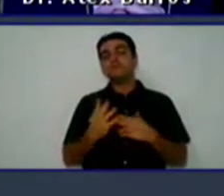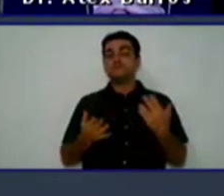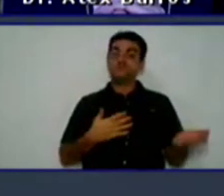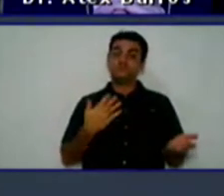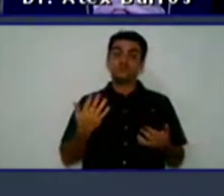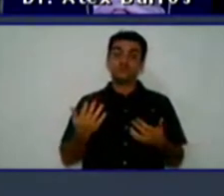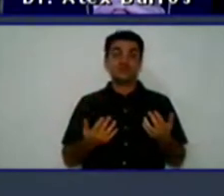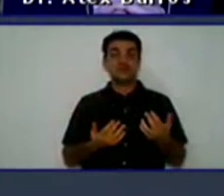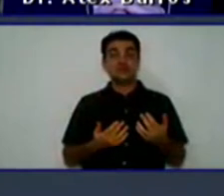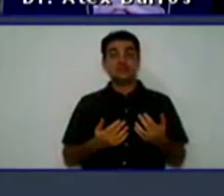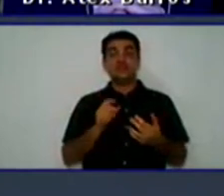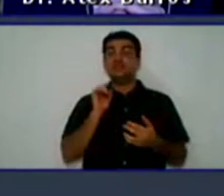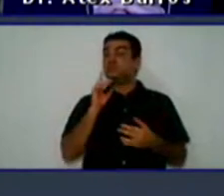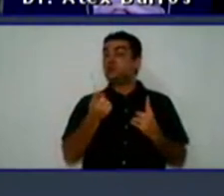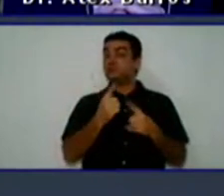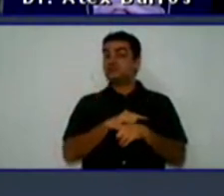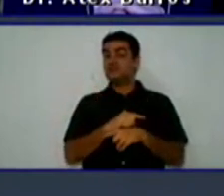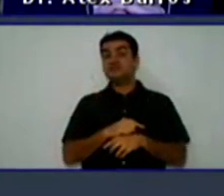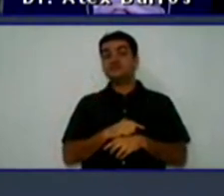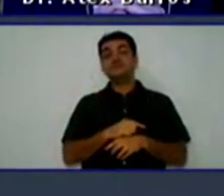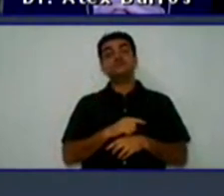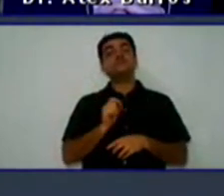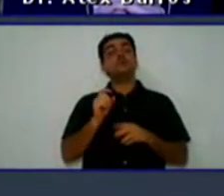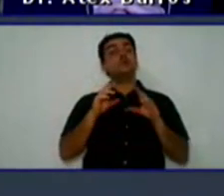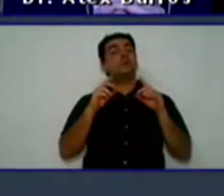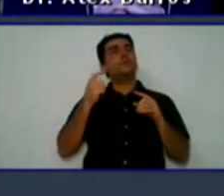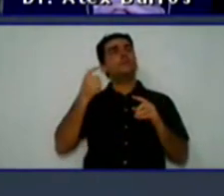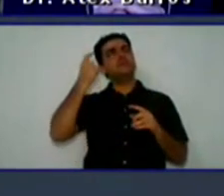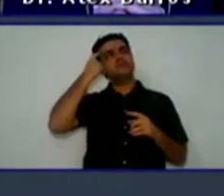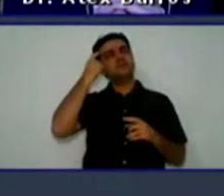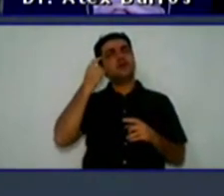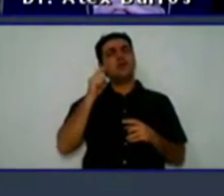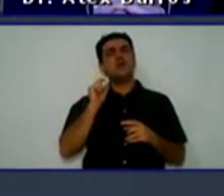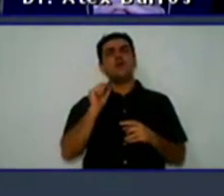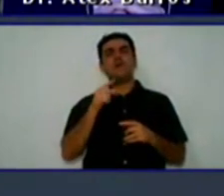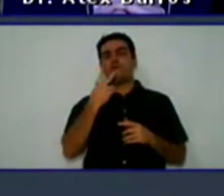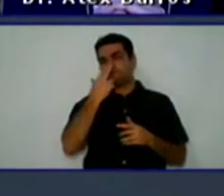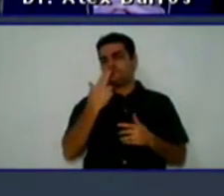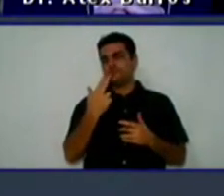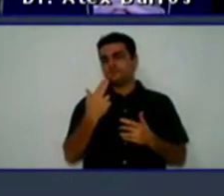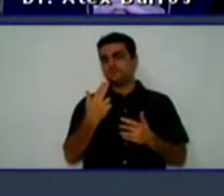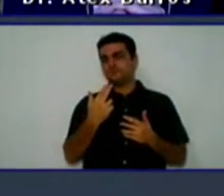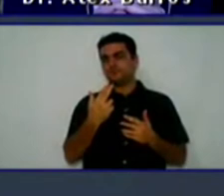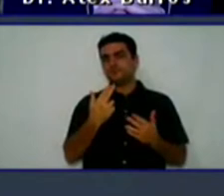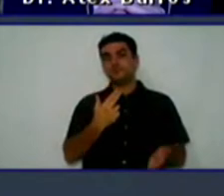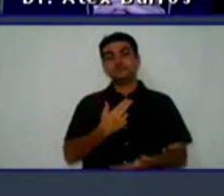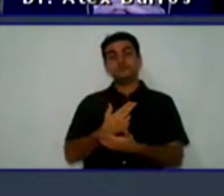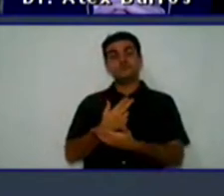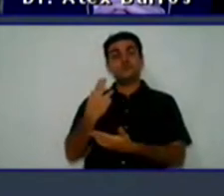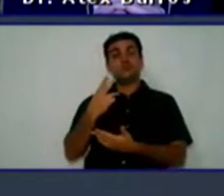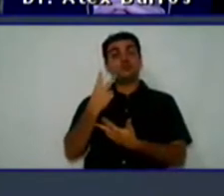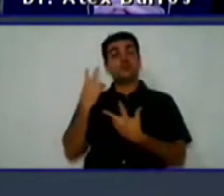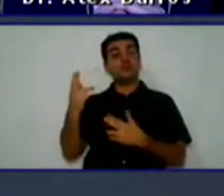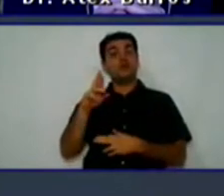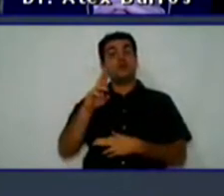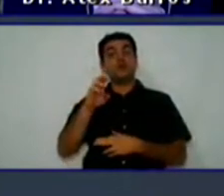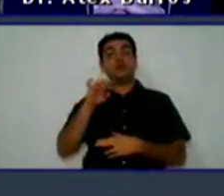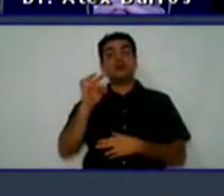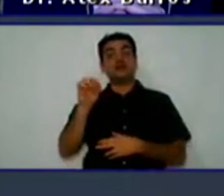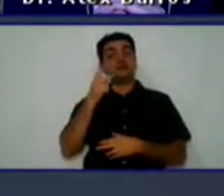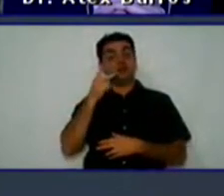desta parte divergir nos termos exatamente da manifestação do doutor Renato Bril,